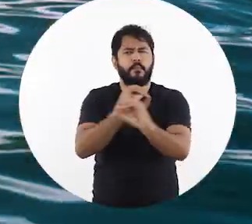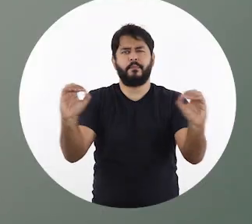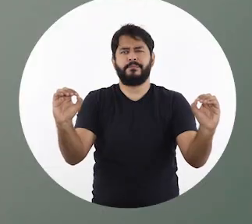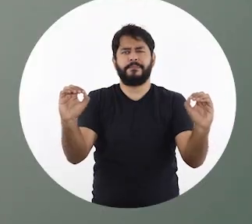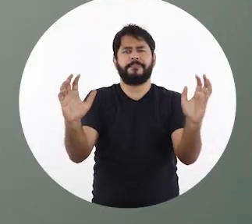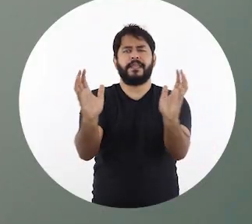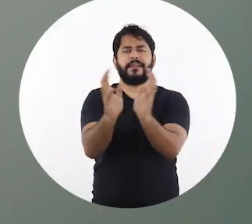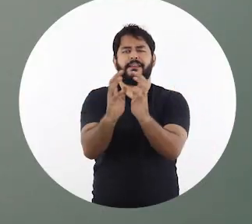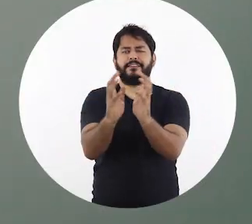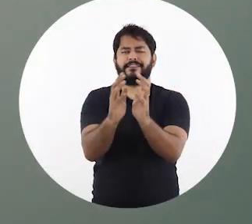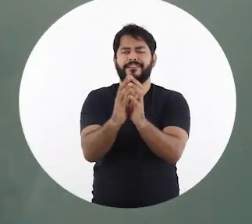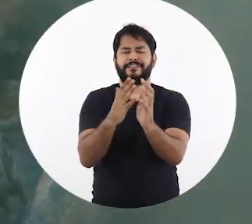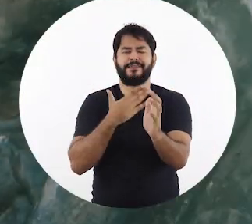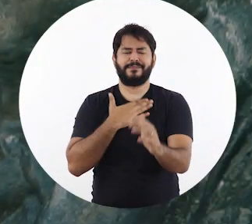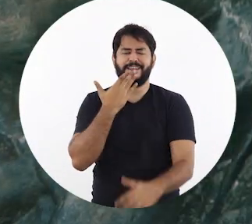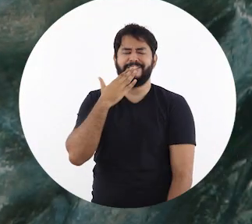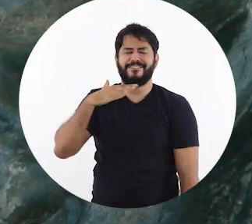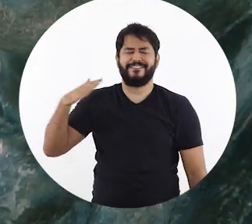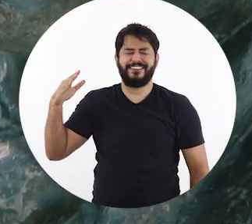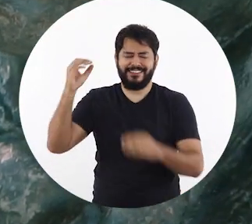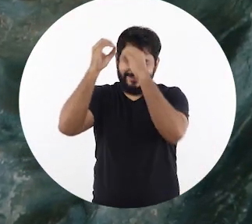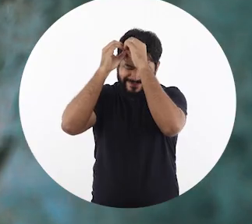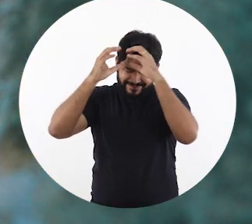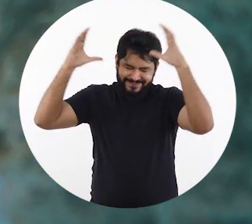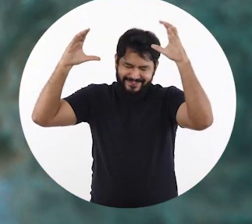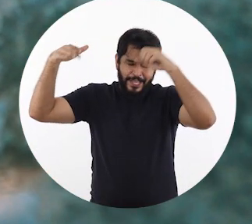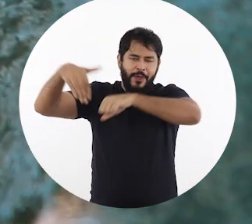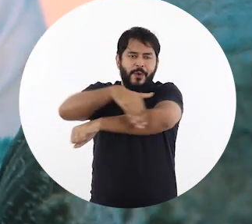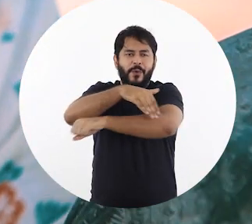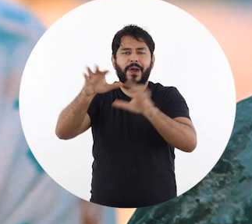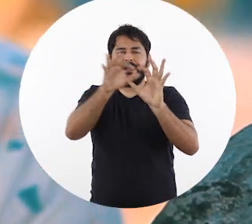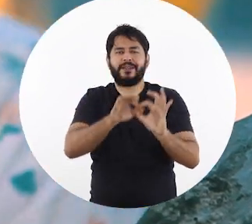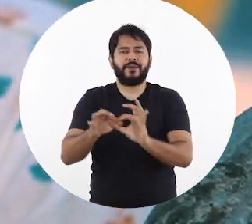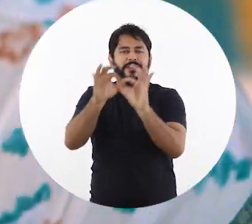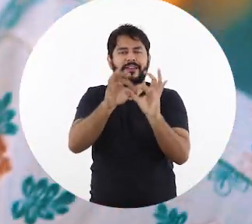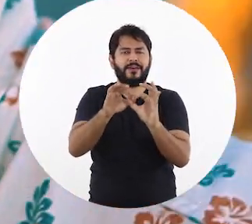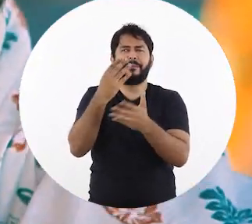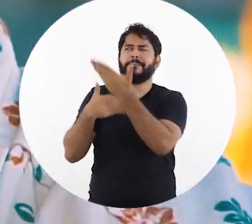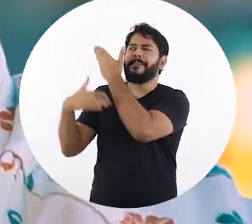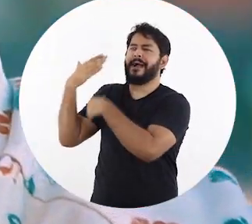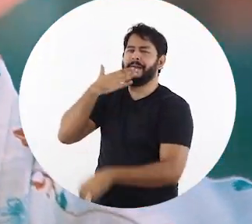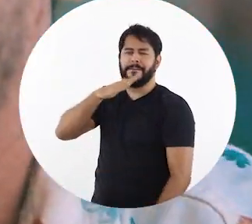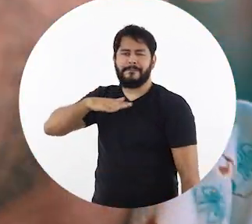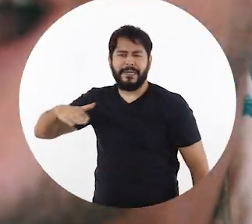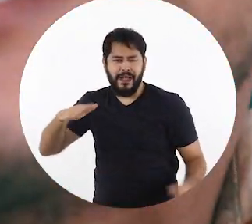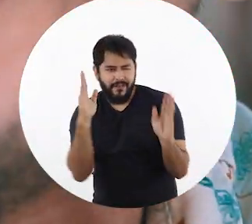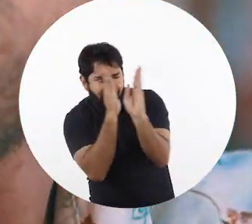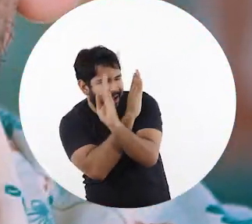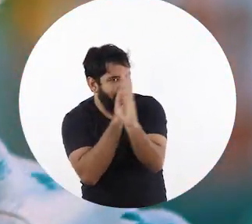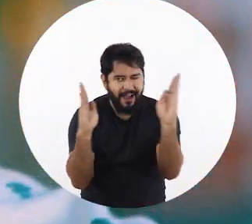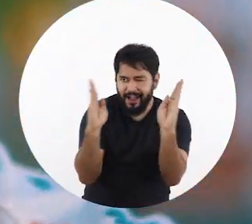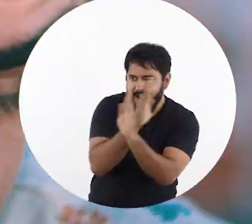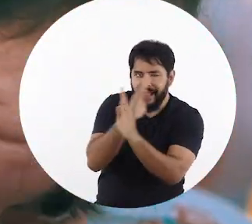infância. Rua da União. Lá onde eu brincava de chicote queimado e partia as vidraças da casa de Dona